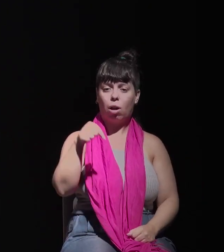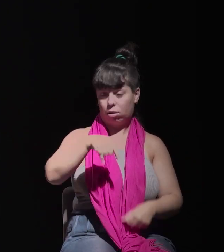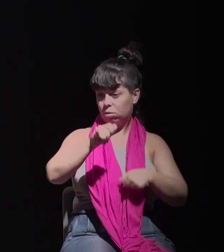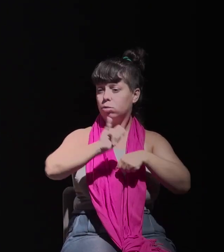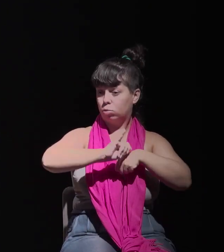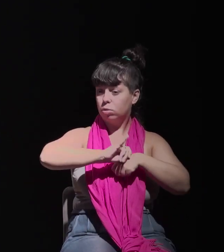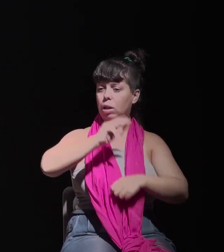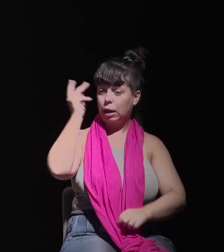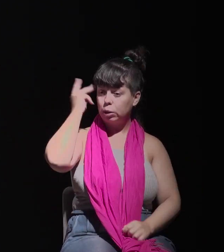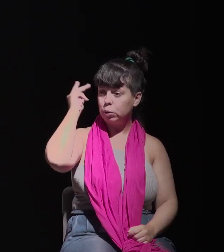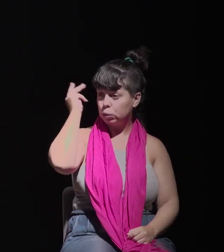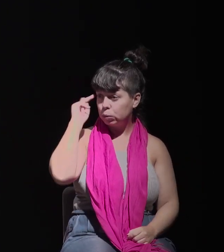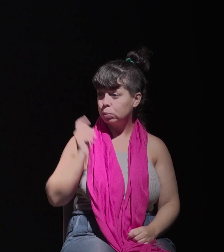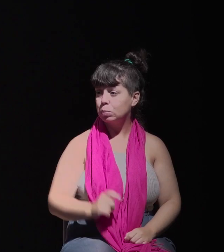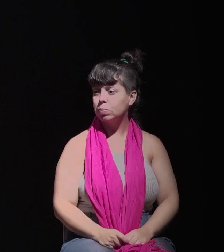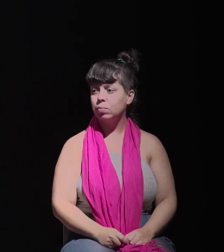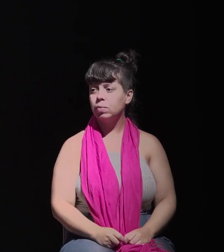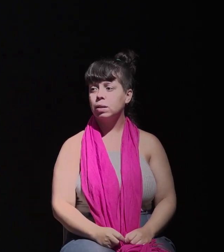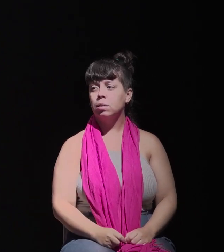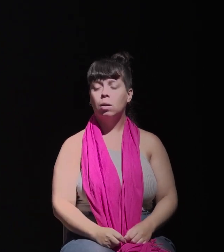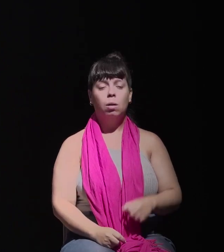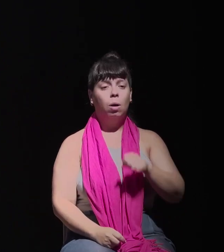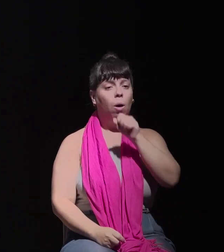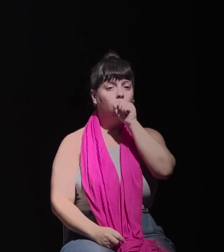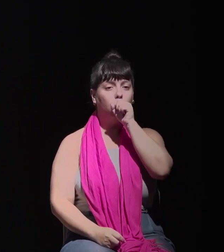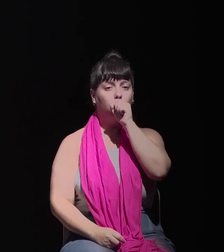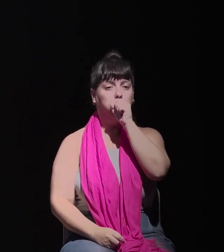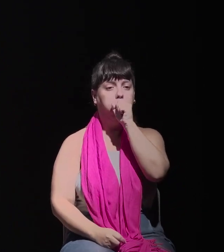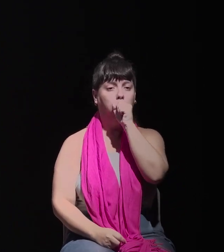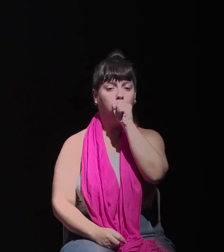Paulo. E para pensar um pouco